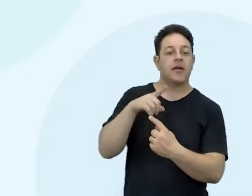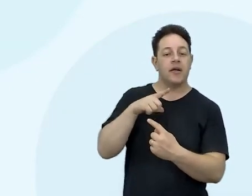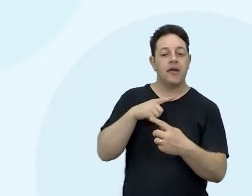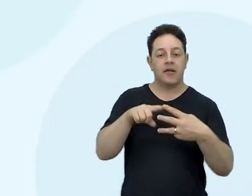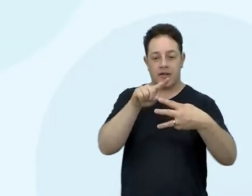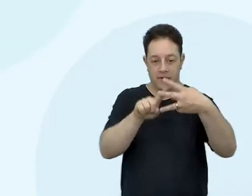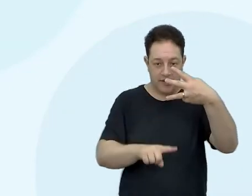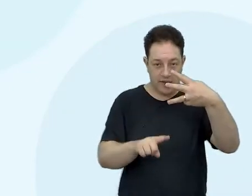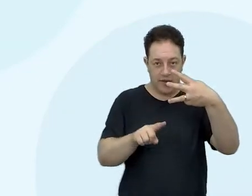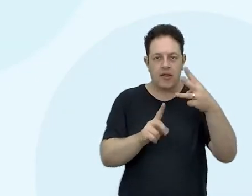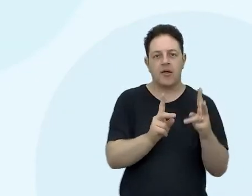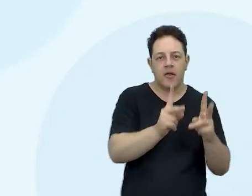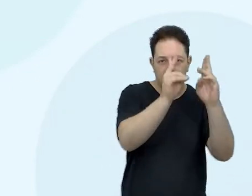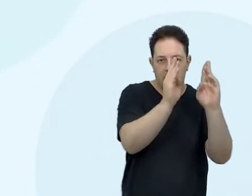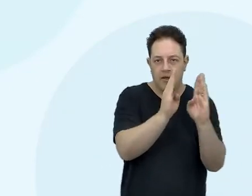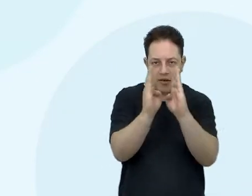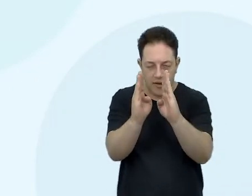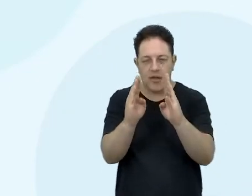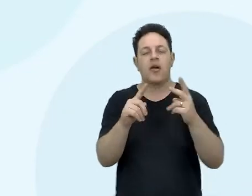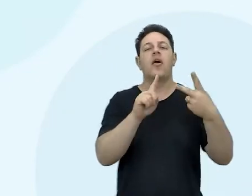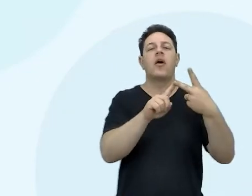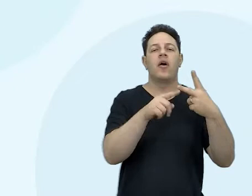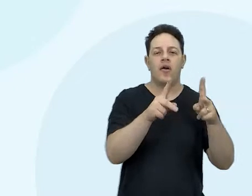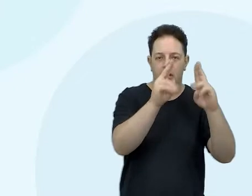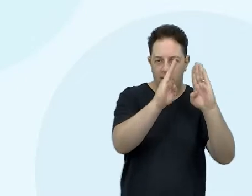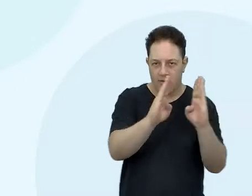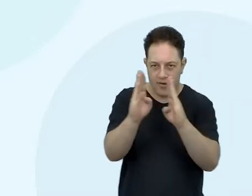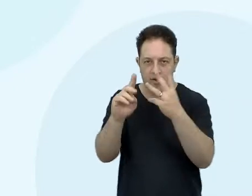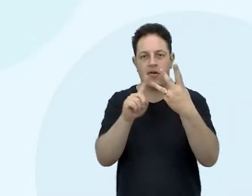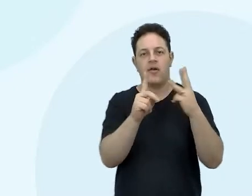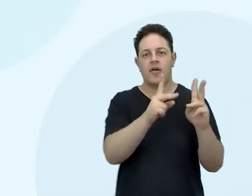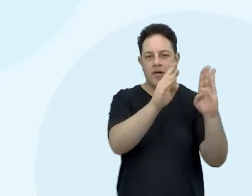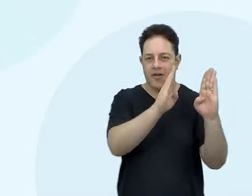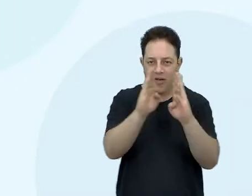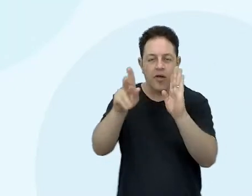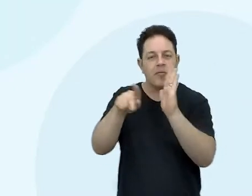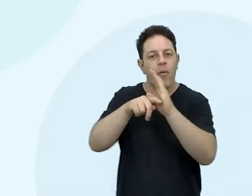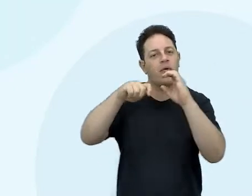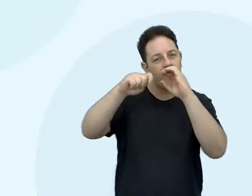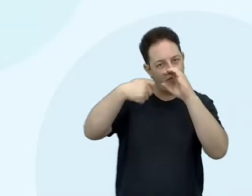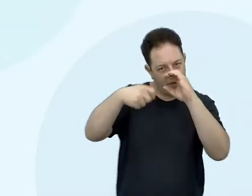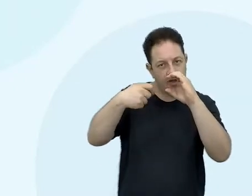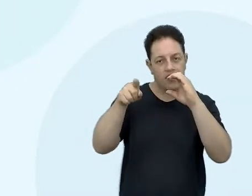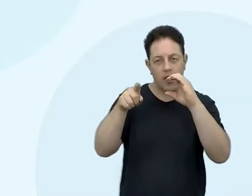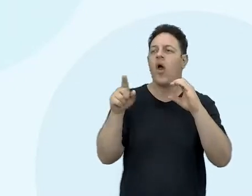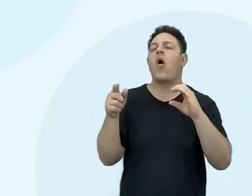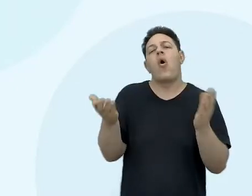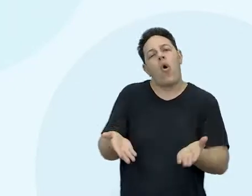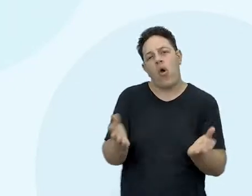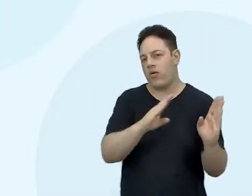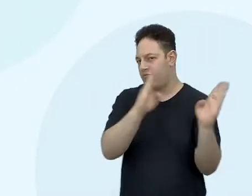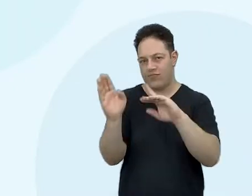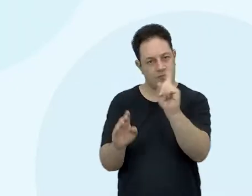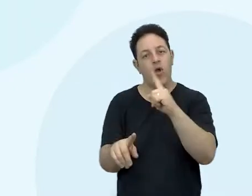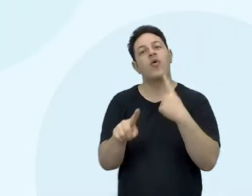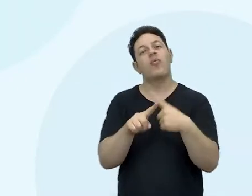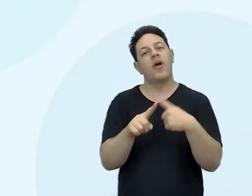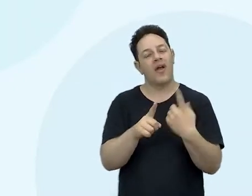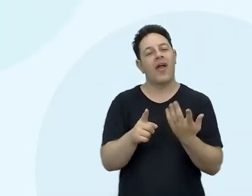trechos de um vídeo, tem um link aí nesse material. A gente não vai abrir esse material por questões de direitos autorais, mas vocês vão